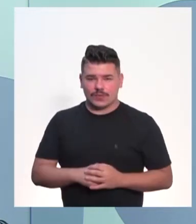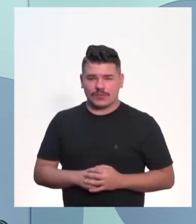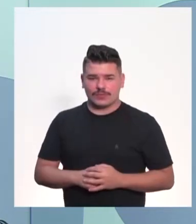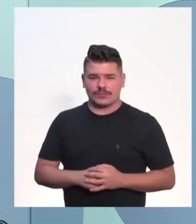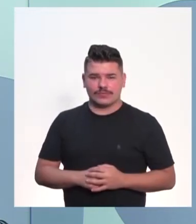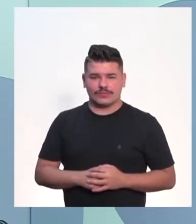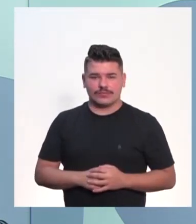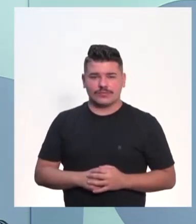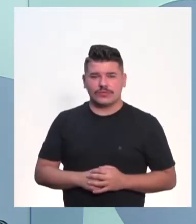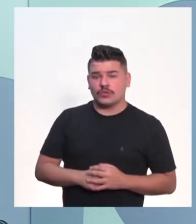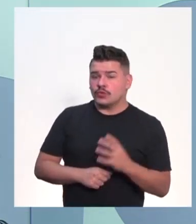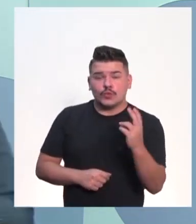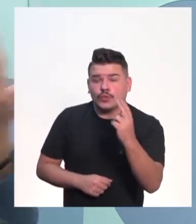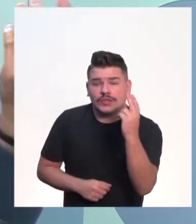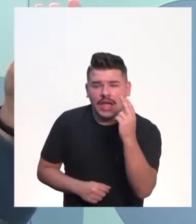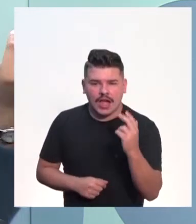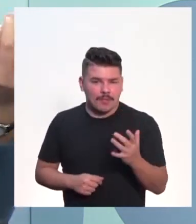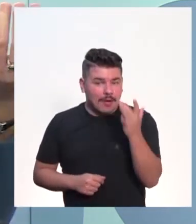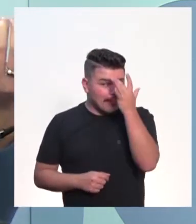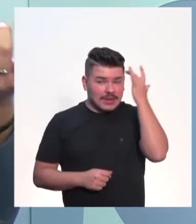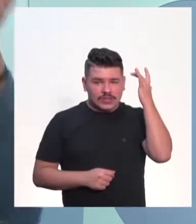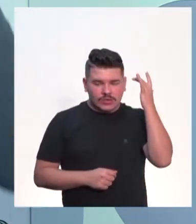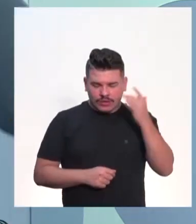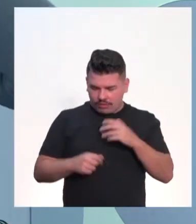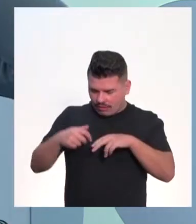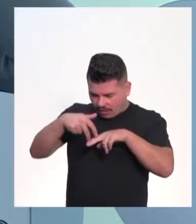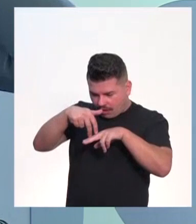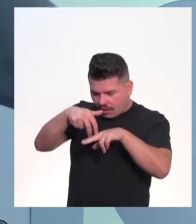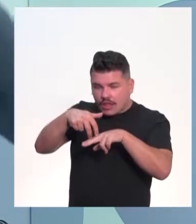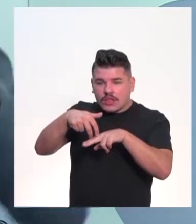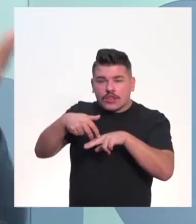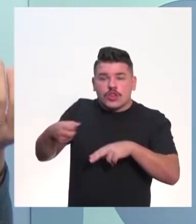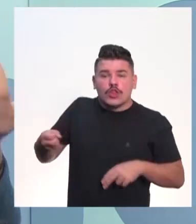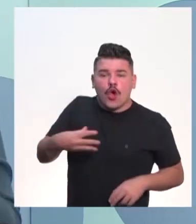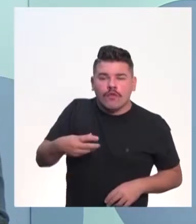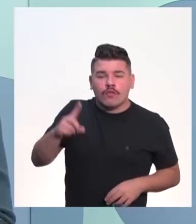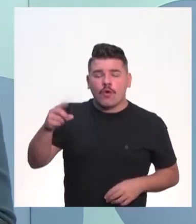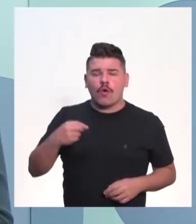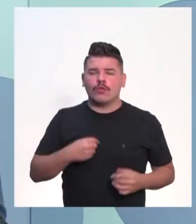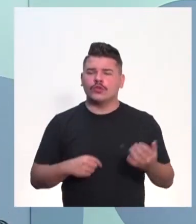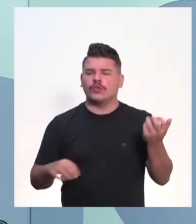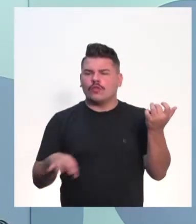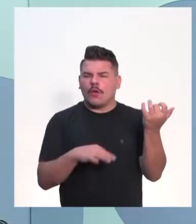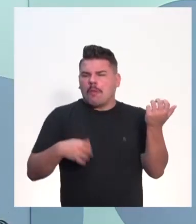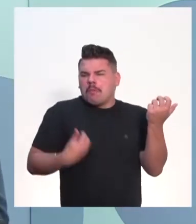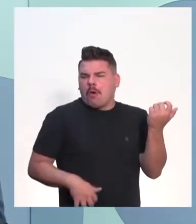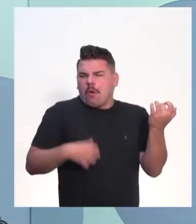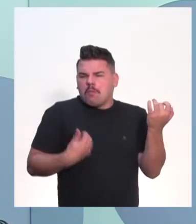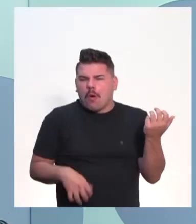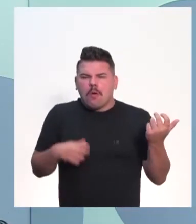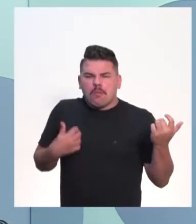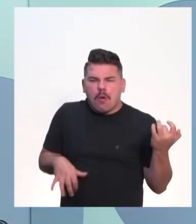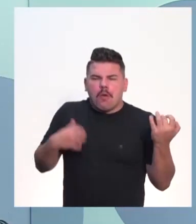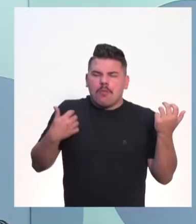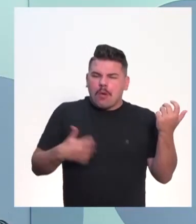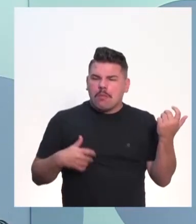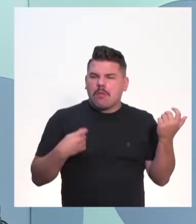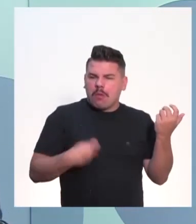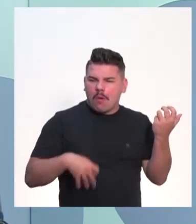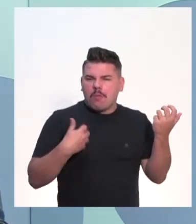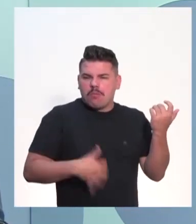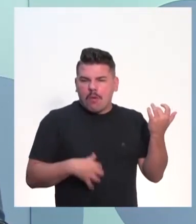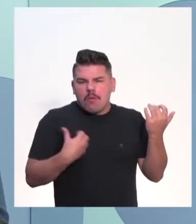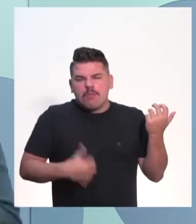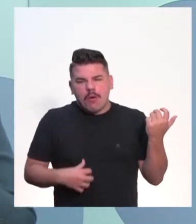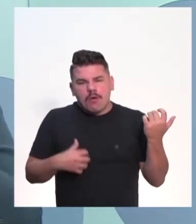realizar uma manobra nova de skate, tirar uma nota, tirar uma música nova no violão da primeira vez. Então, o que a gente